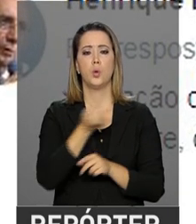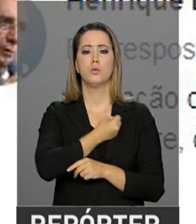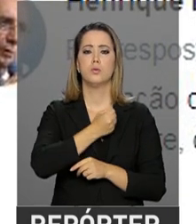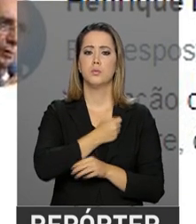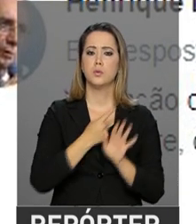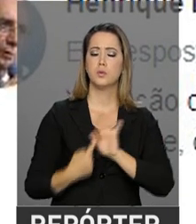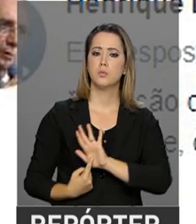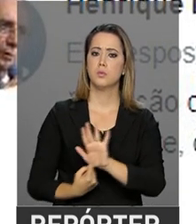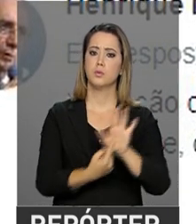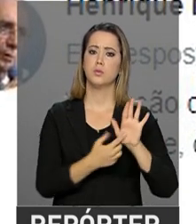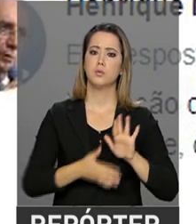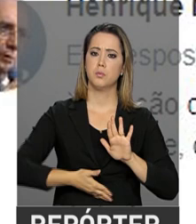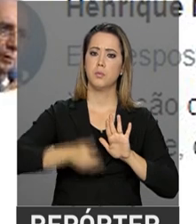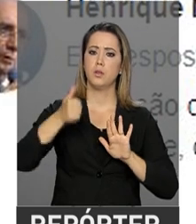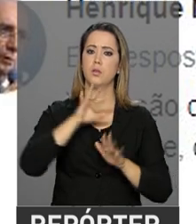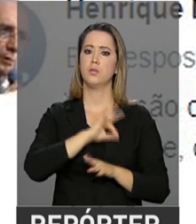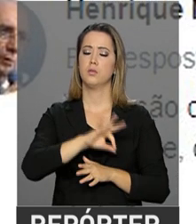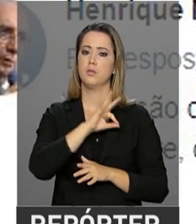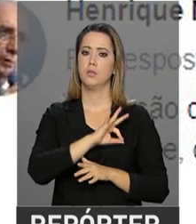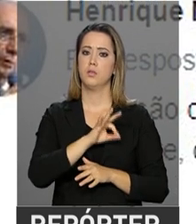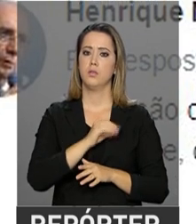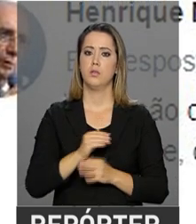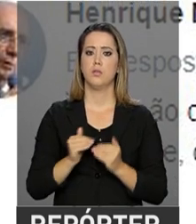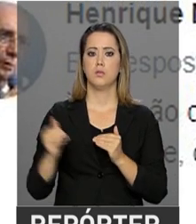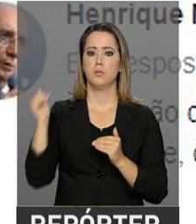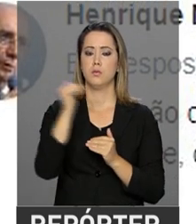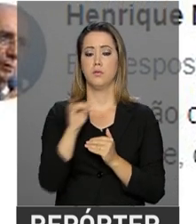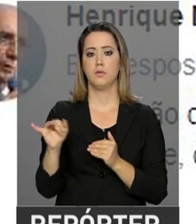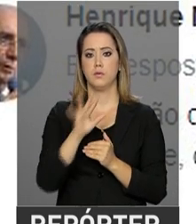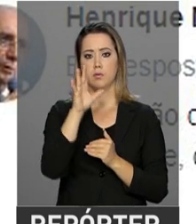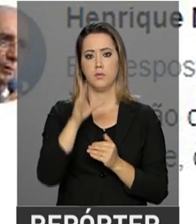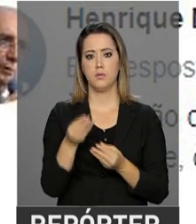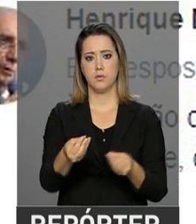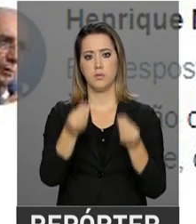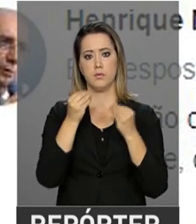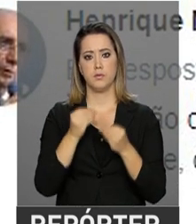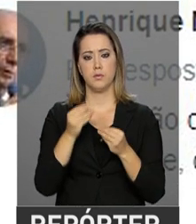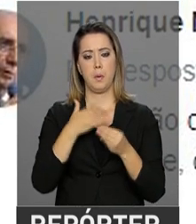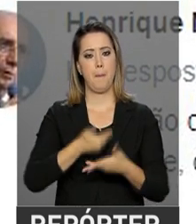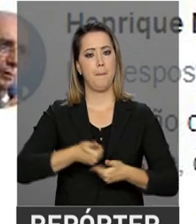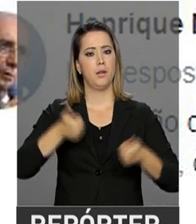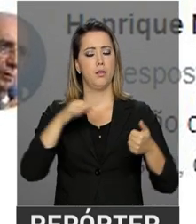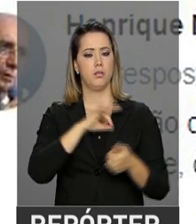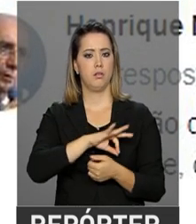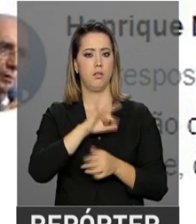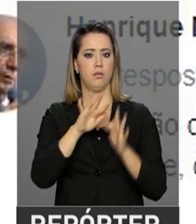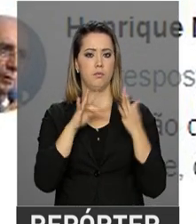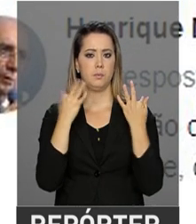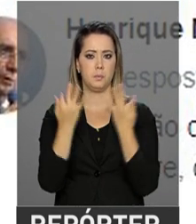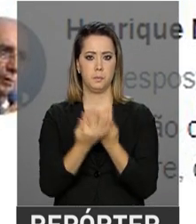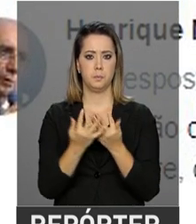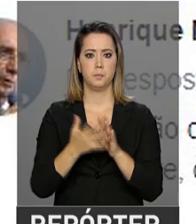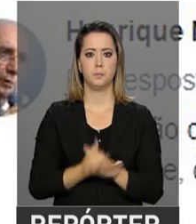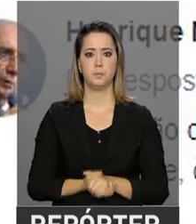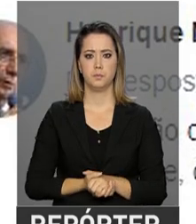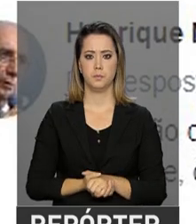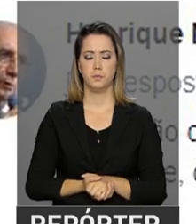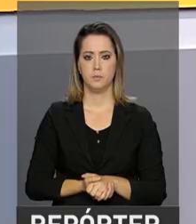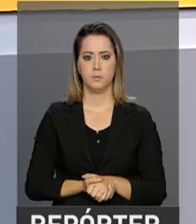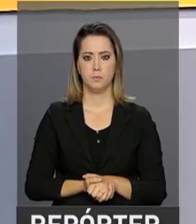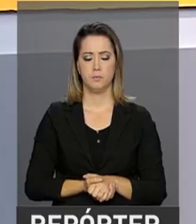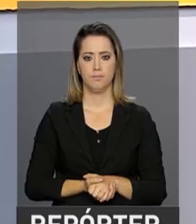dados mostram melhora nos salários e que ganhos acima da a trazem expansão da renda das